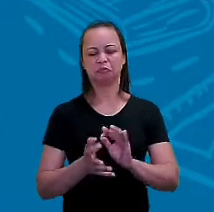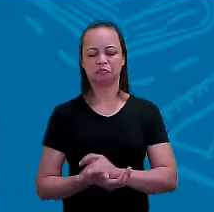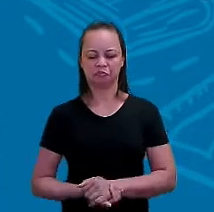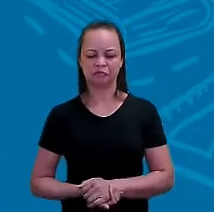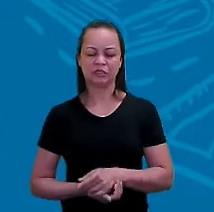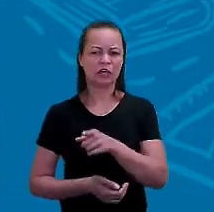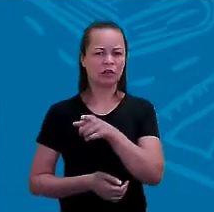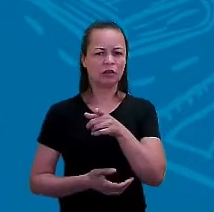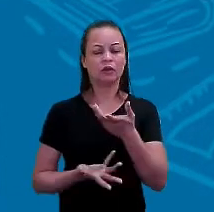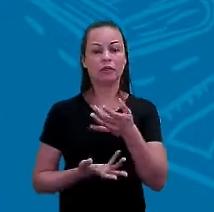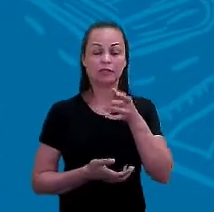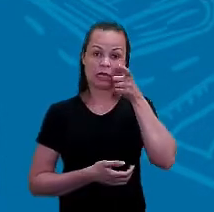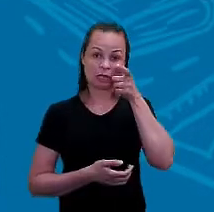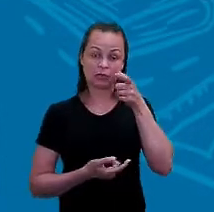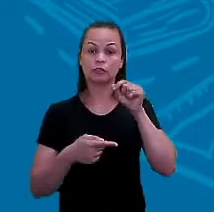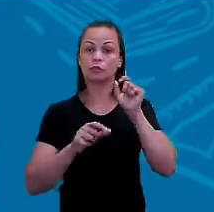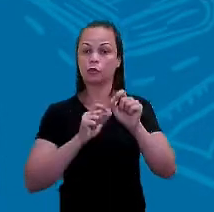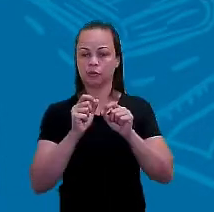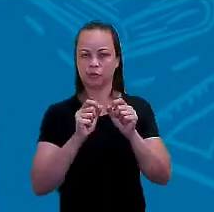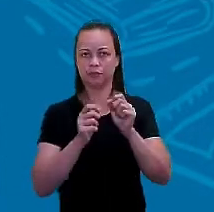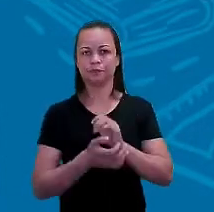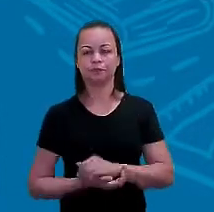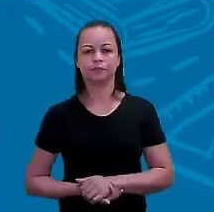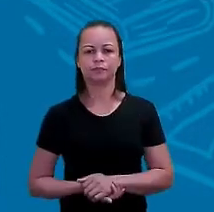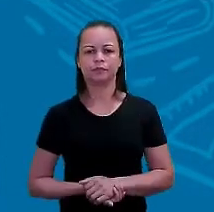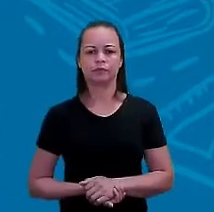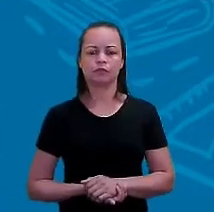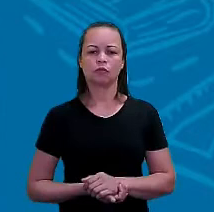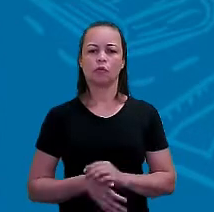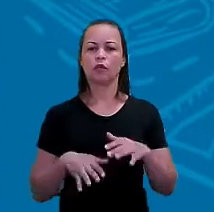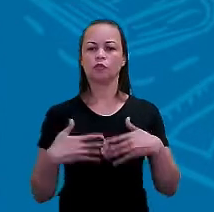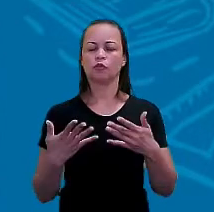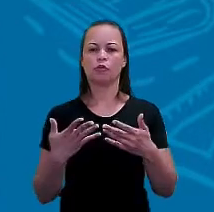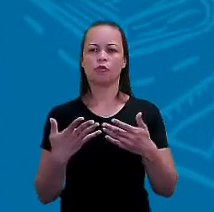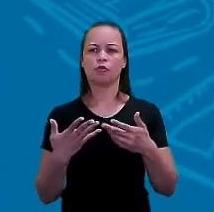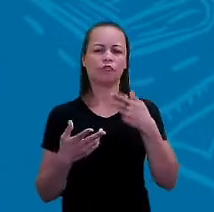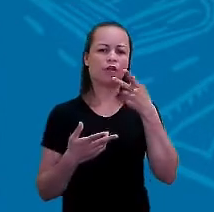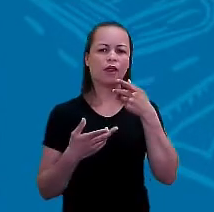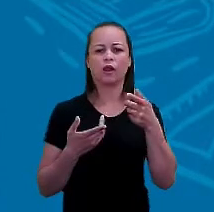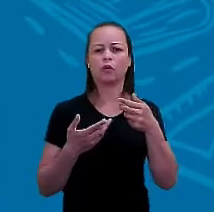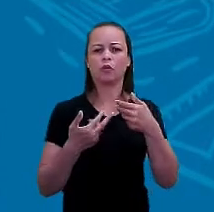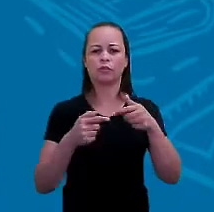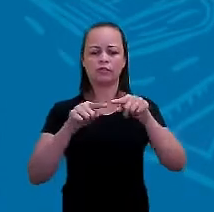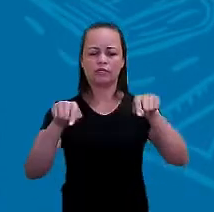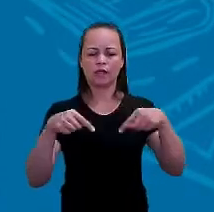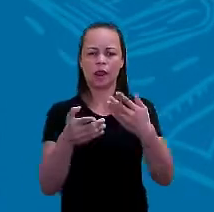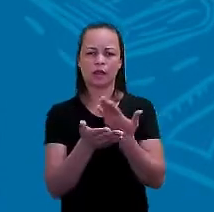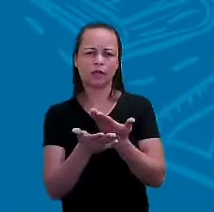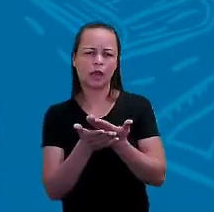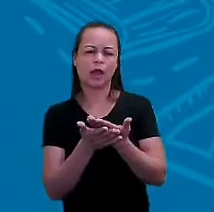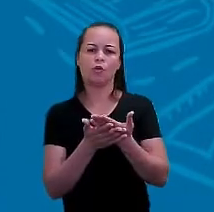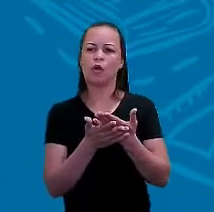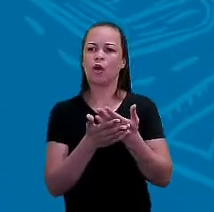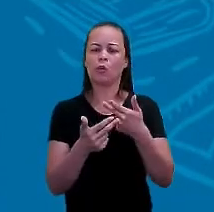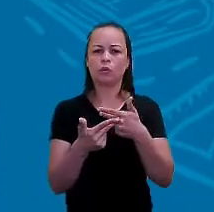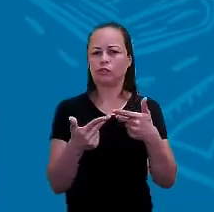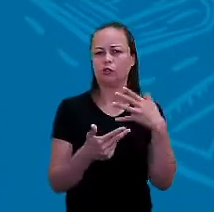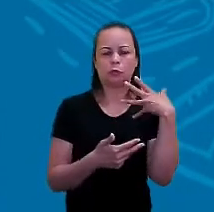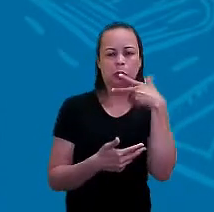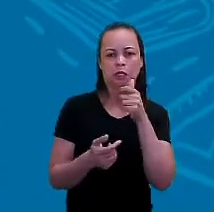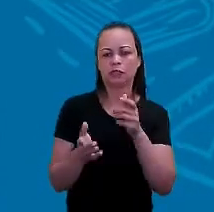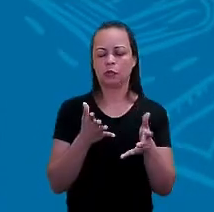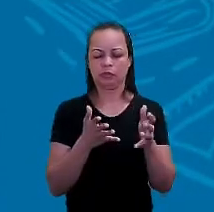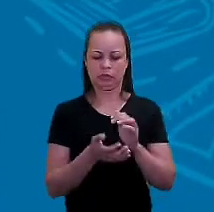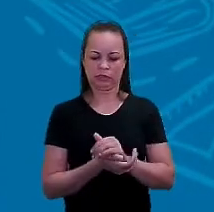you are amazing. Olha uma coisa interessante. Quando fizer alguma coisa fantástica aí na sala de aula, alguém fizer uma coisa bonita, aí diga assim, ó, you